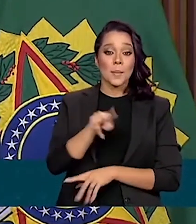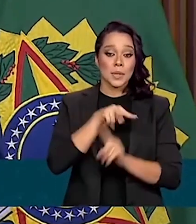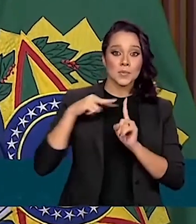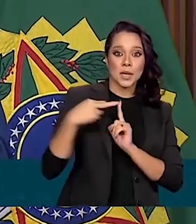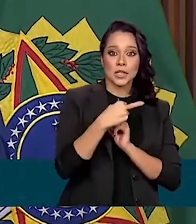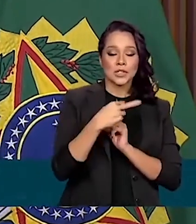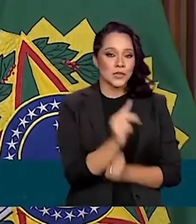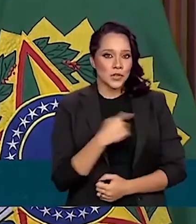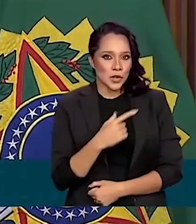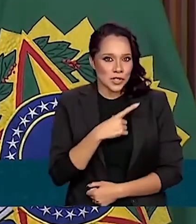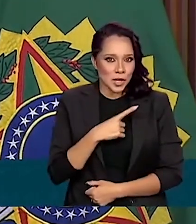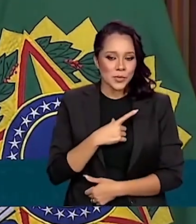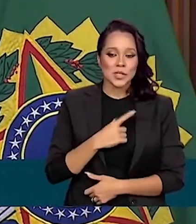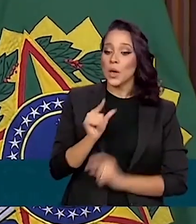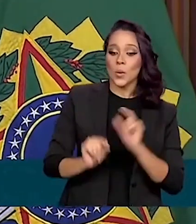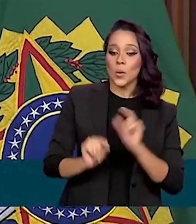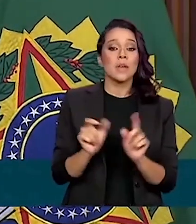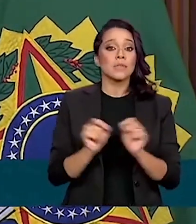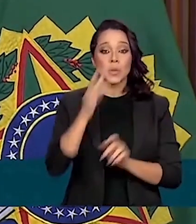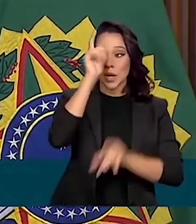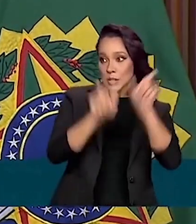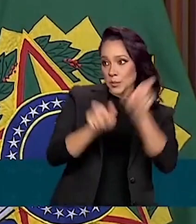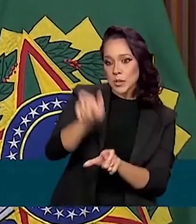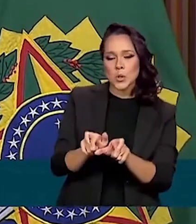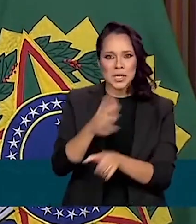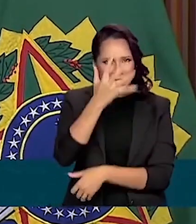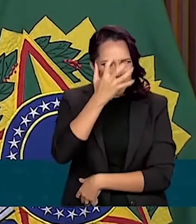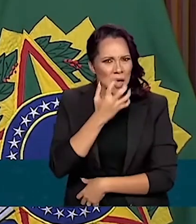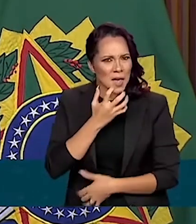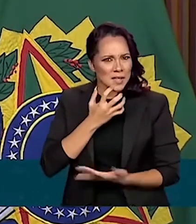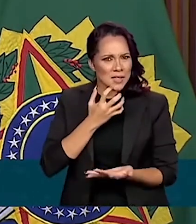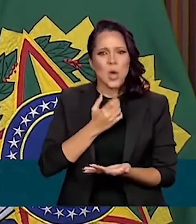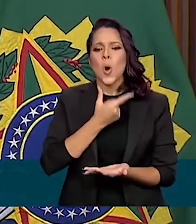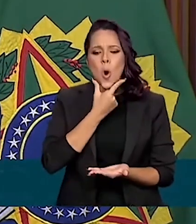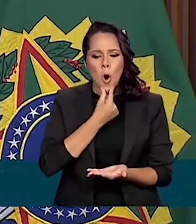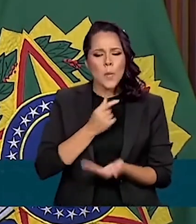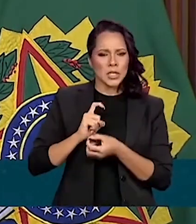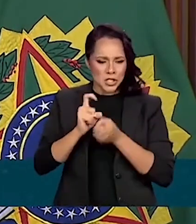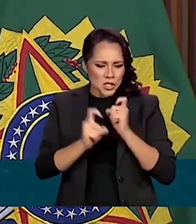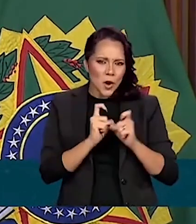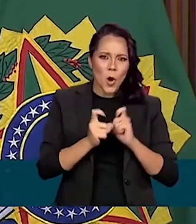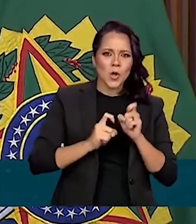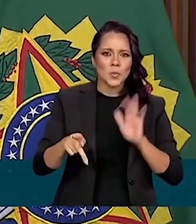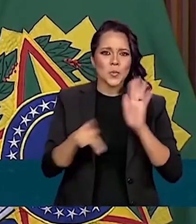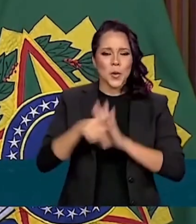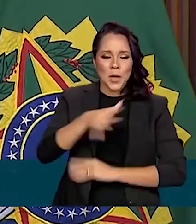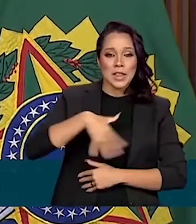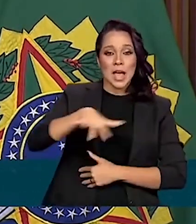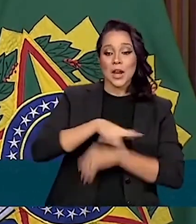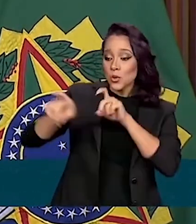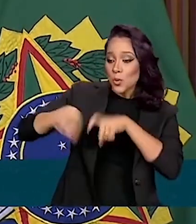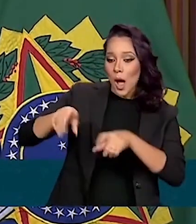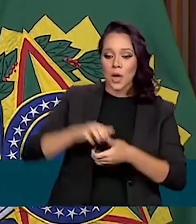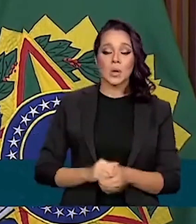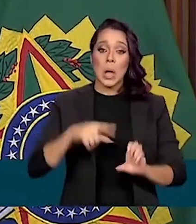que nós temos de fazer com que as pessoas sérias, os homens de negócio do agronegócio,